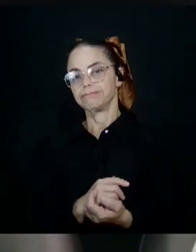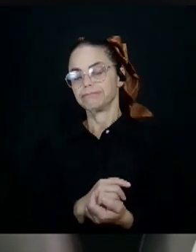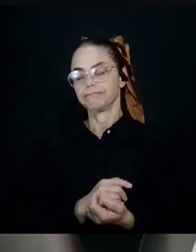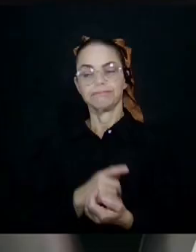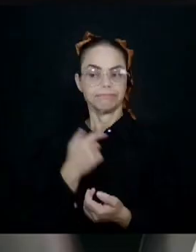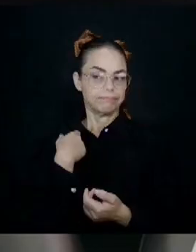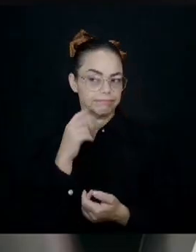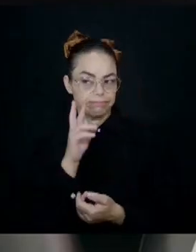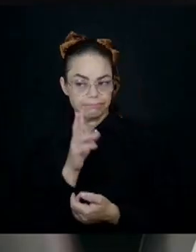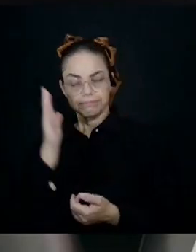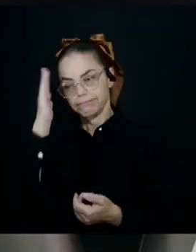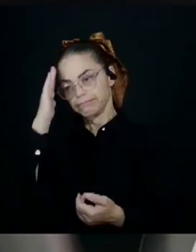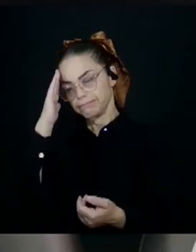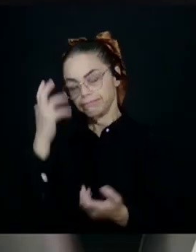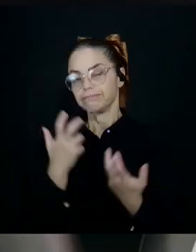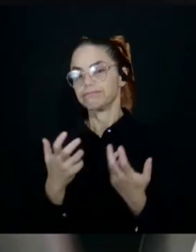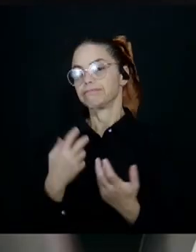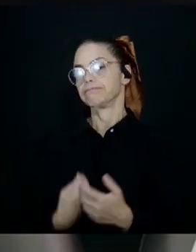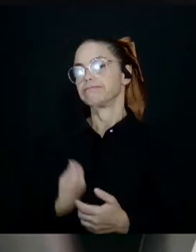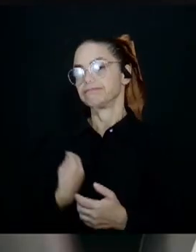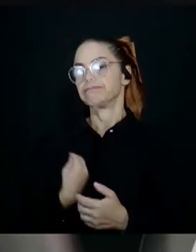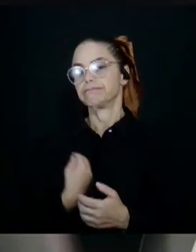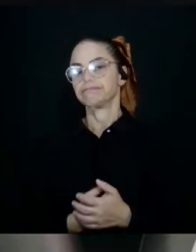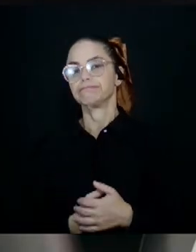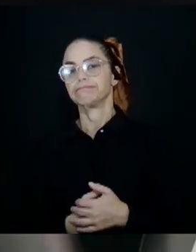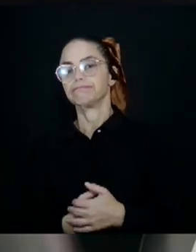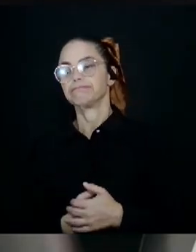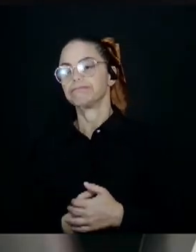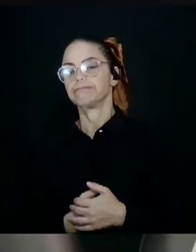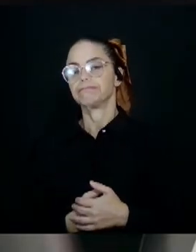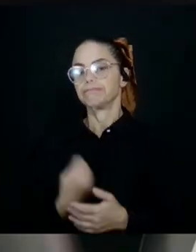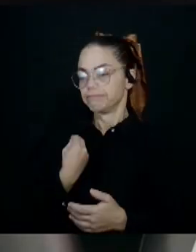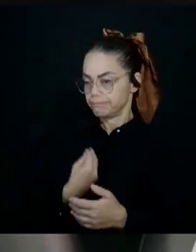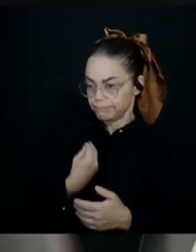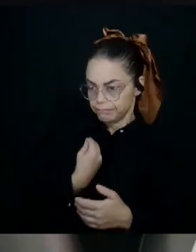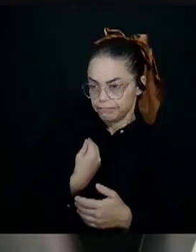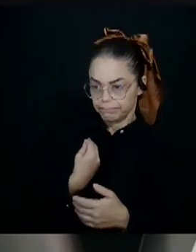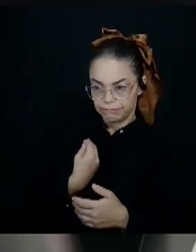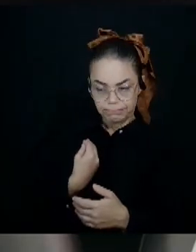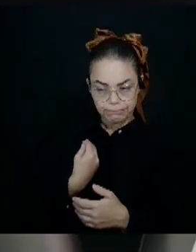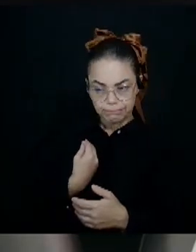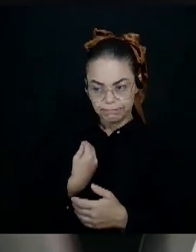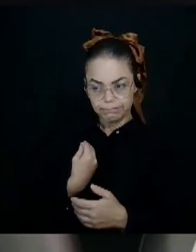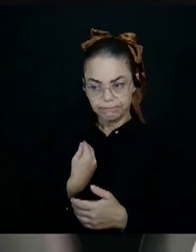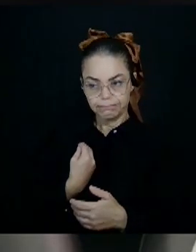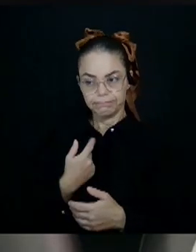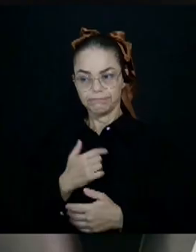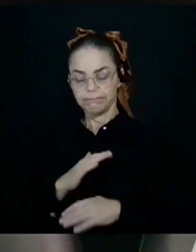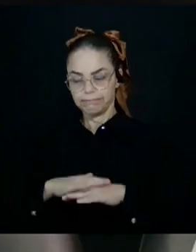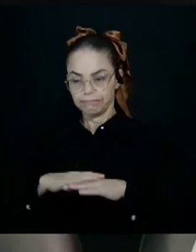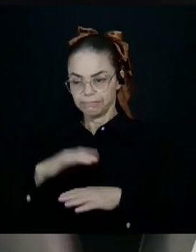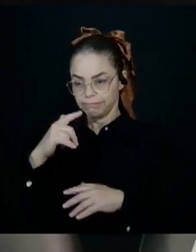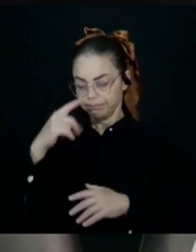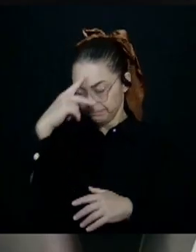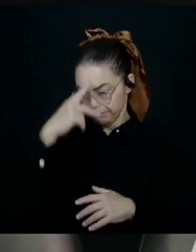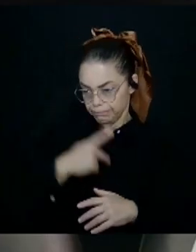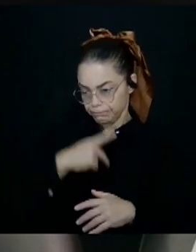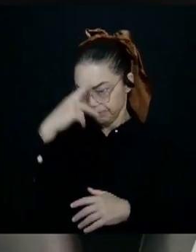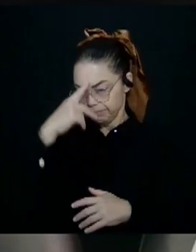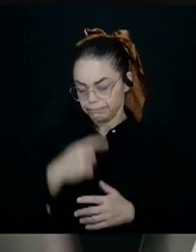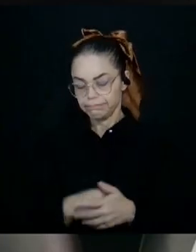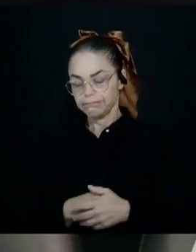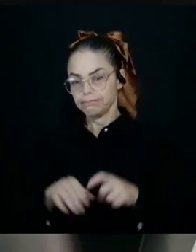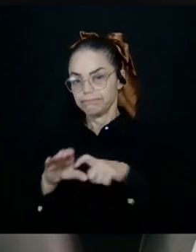que eu quero para mim. Né? Uhum. Eu quero viver essa vida, quero ser autônomo, quero ter autonomia. E autonomia